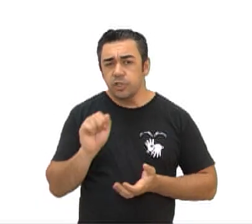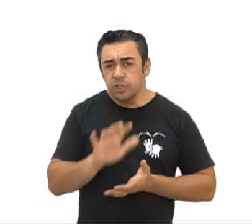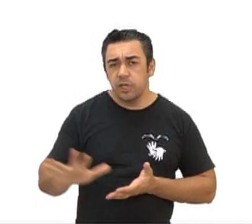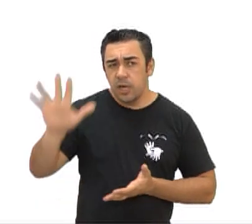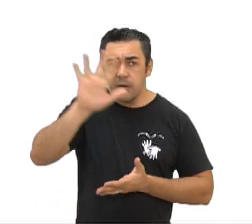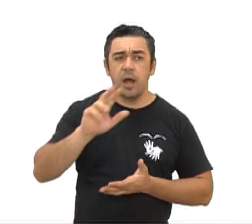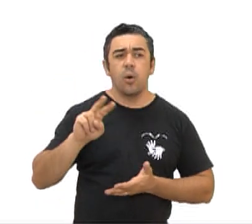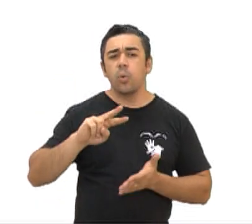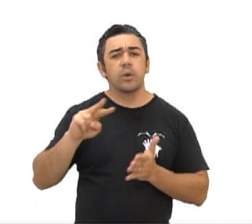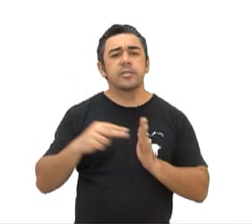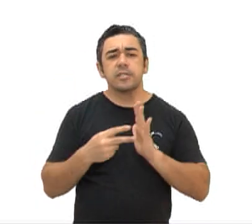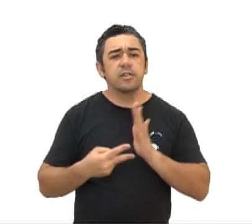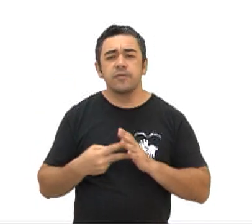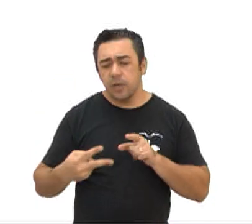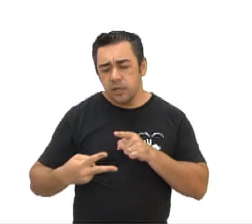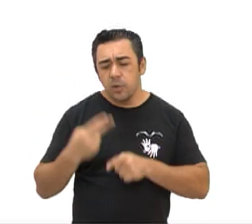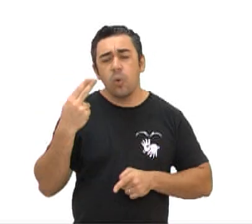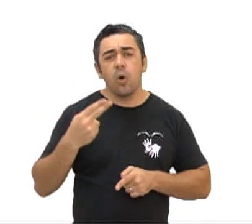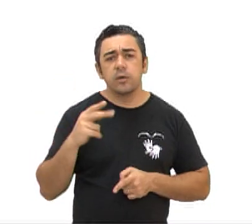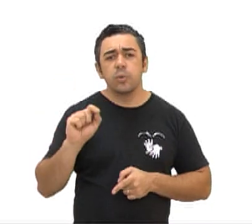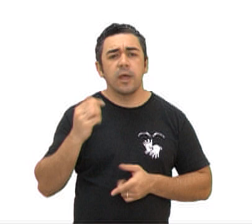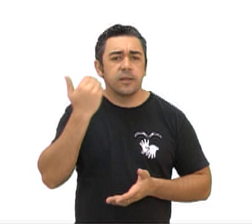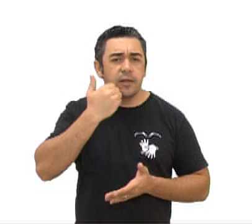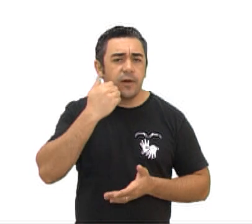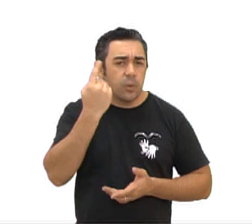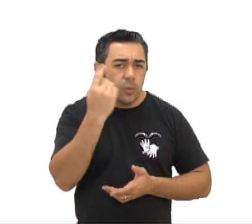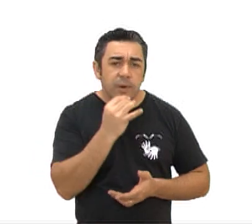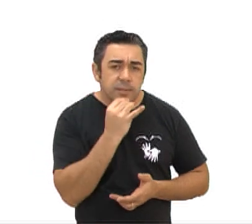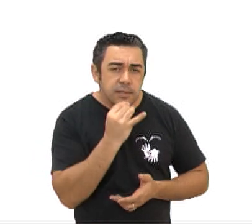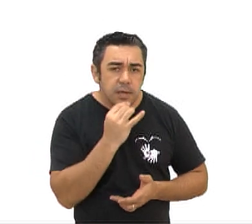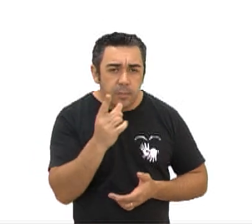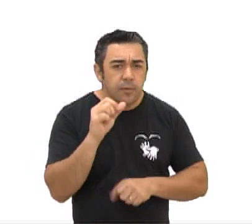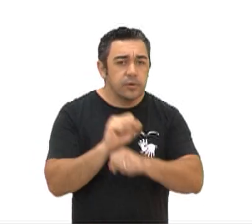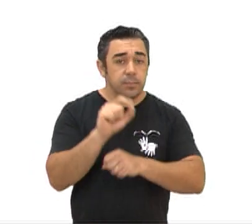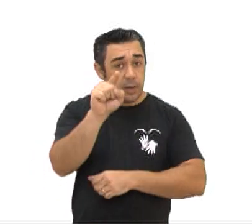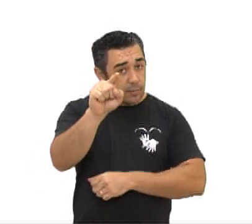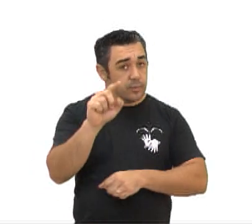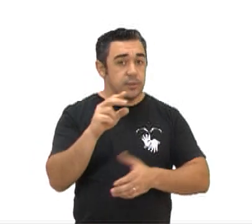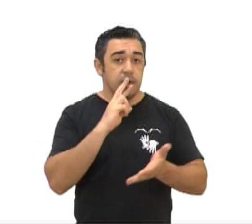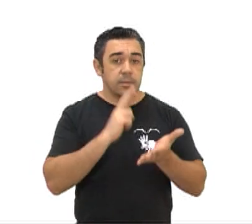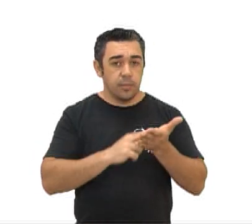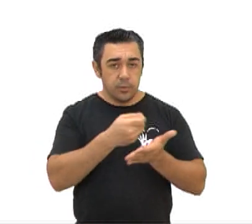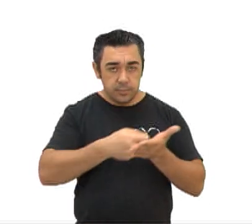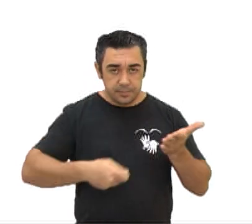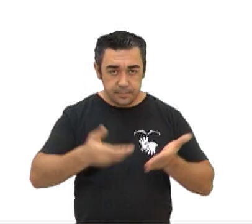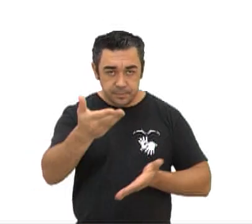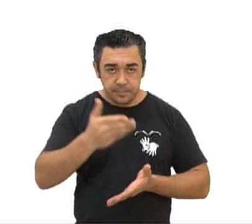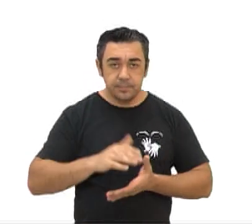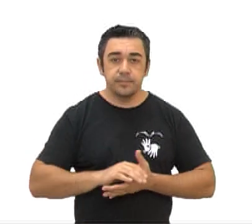essa navalha de Ockham? Dê um exemplo? Aguardo você responder então.